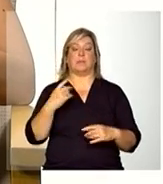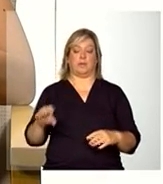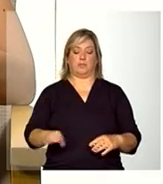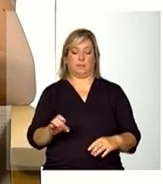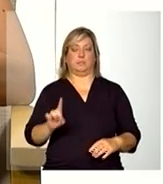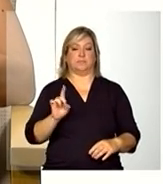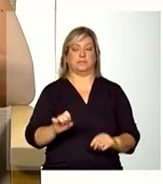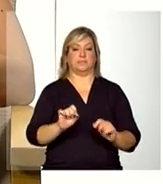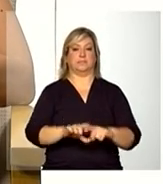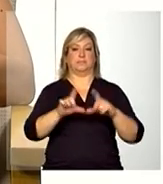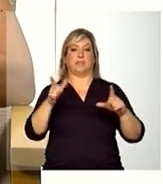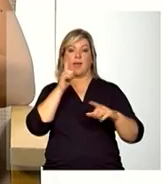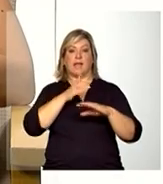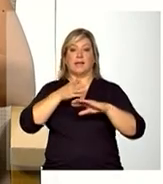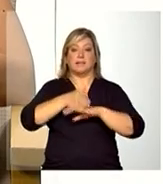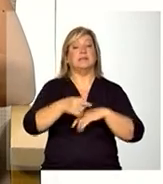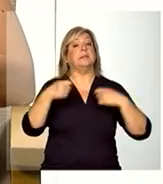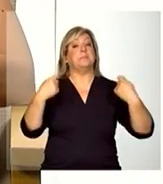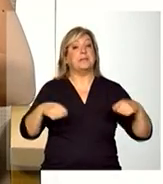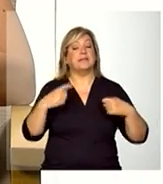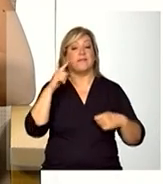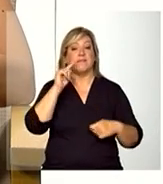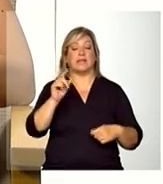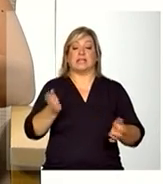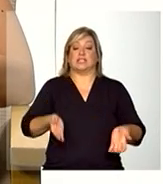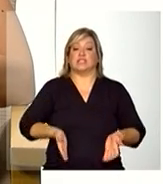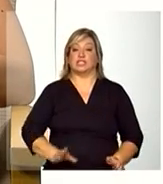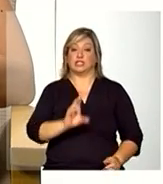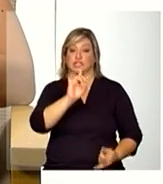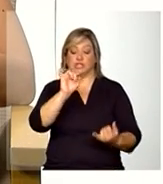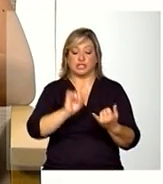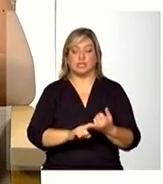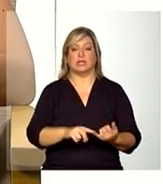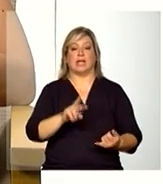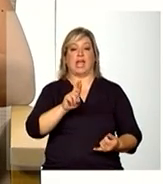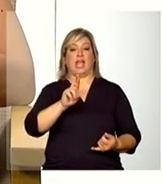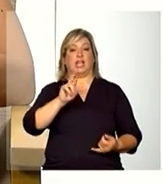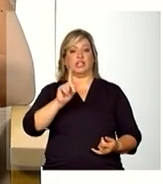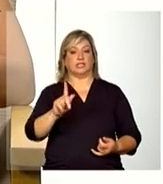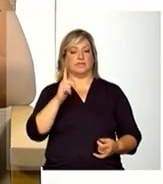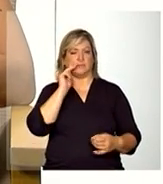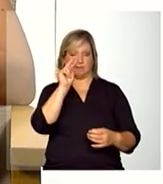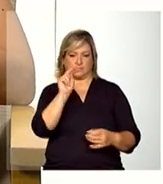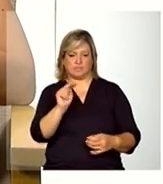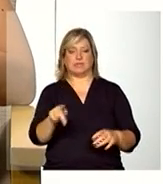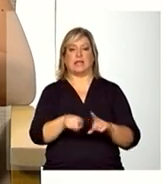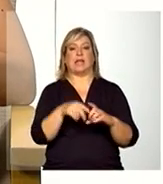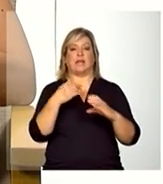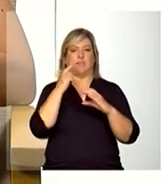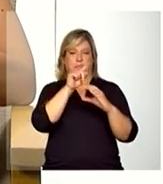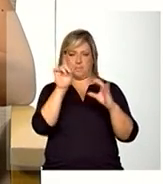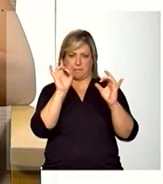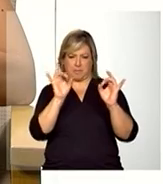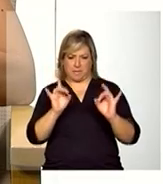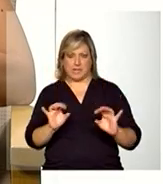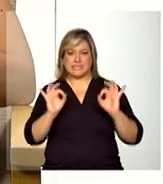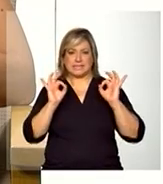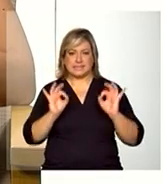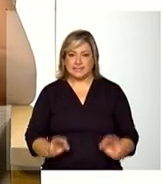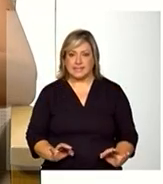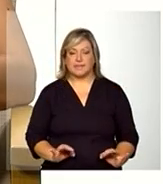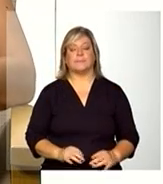é necessária a confirmação dos dados pessoais que é data de nascimento g o e-mail também então fez a confirmação desses